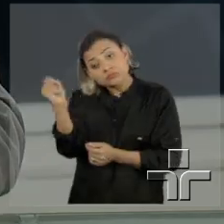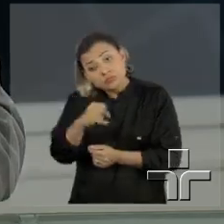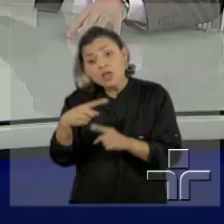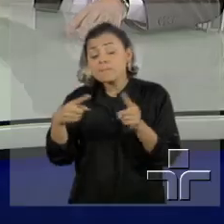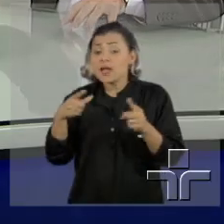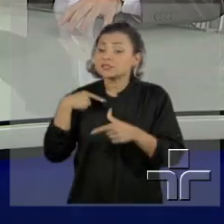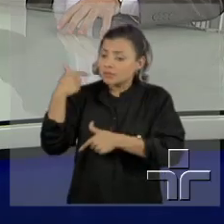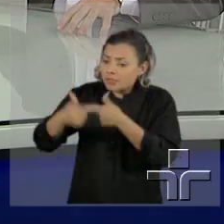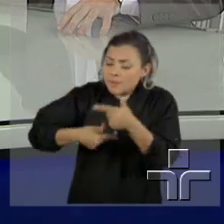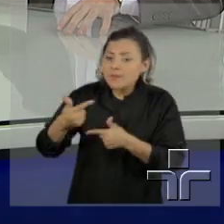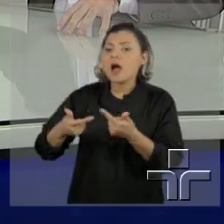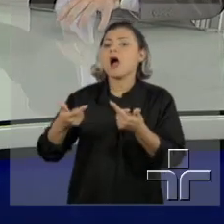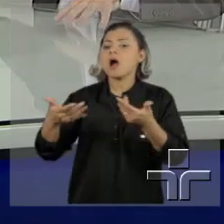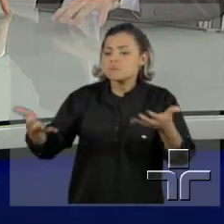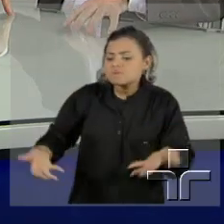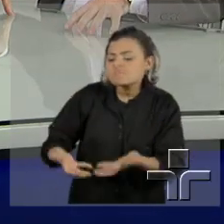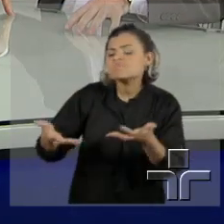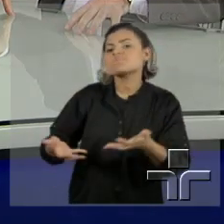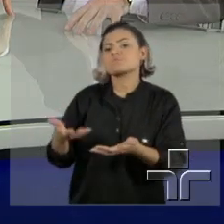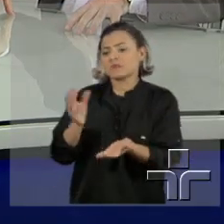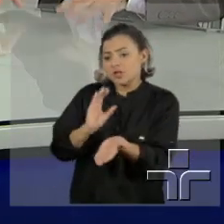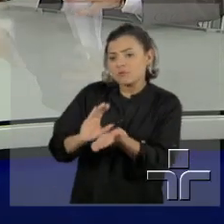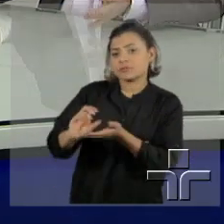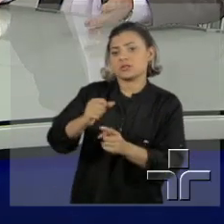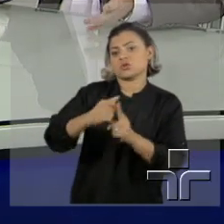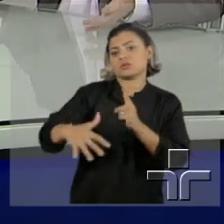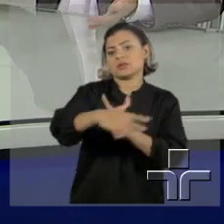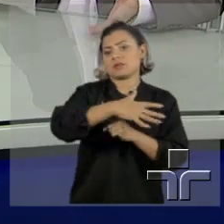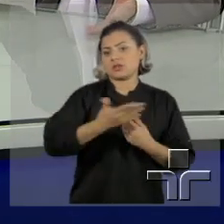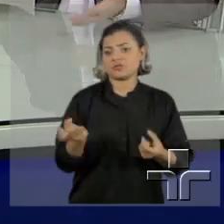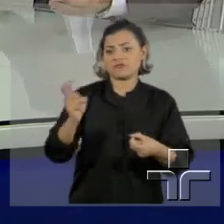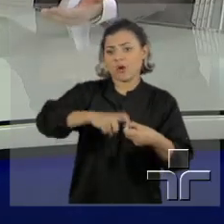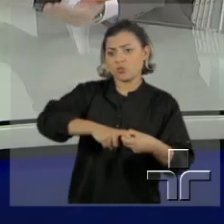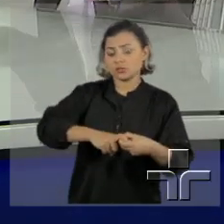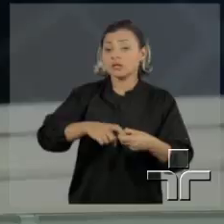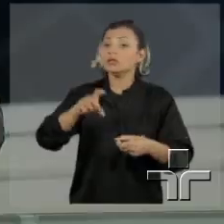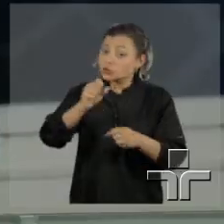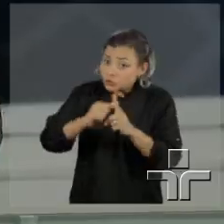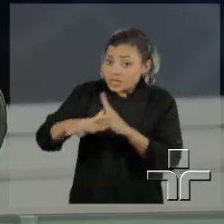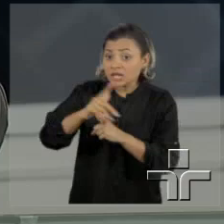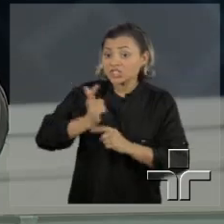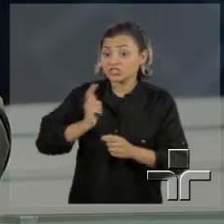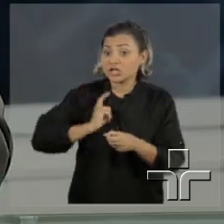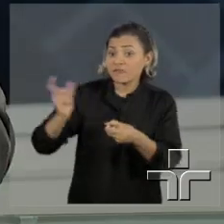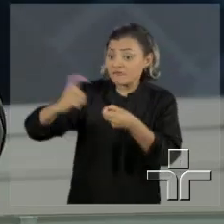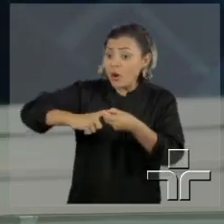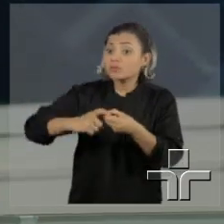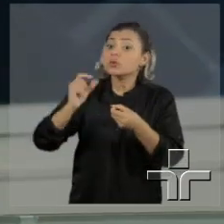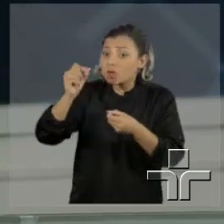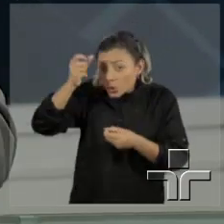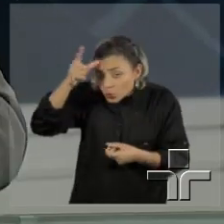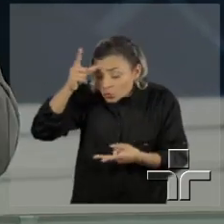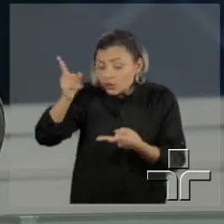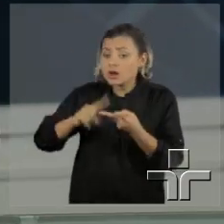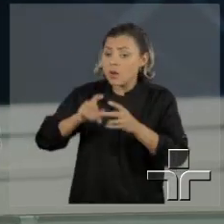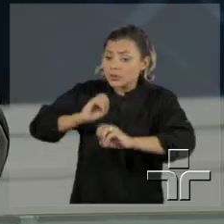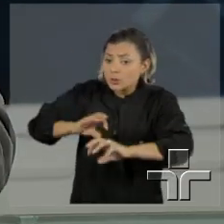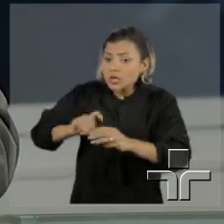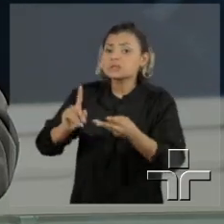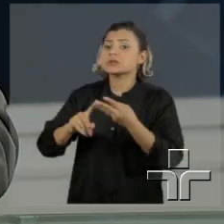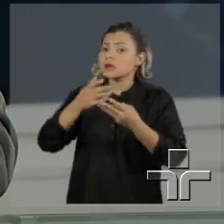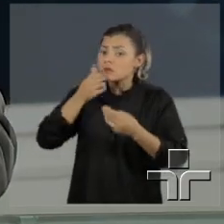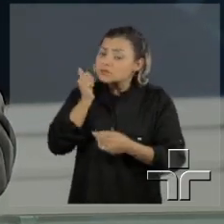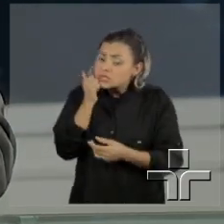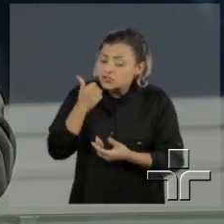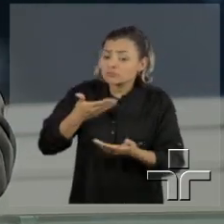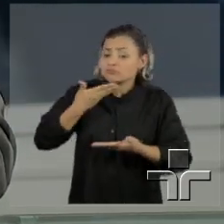emprego, renda, dividendos para a sociedade. E a sociedade tem direito de ter o retorno cultural, educacional, científico. Então